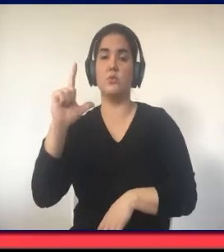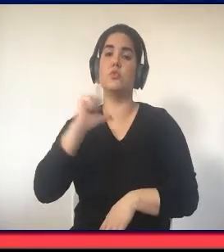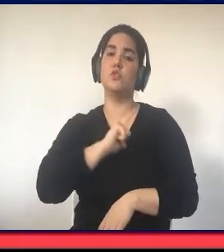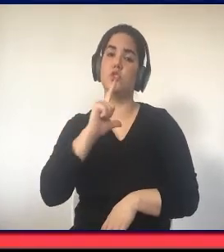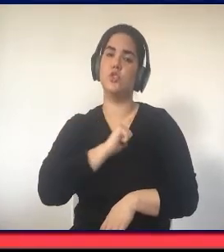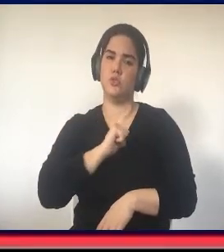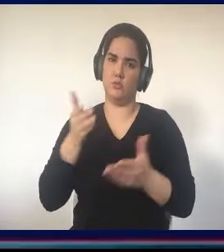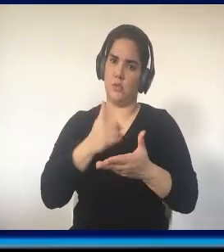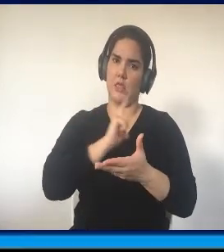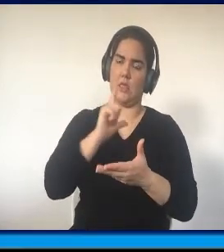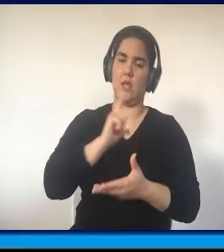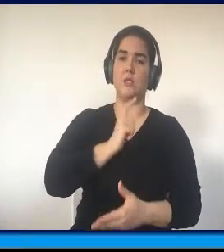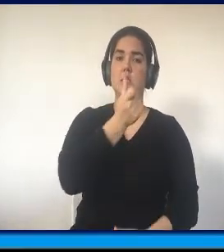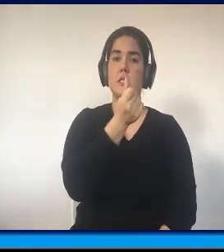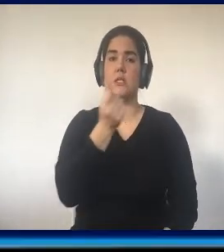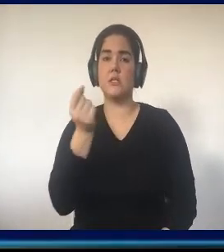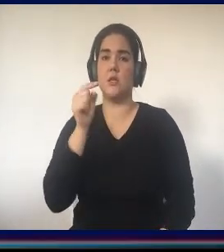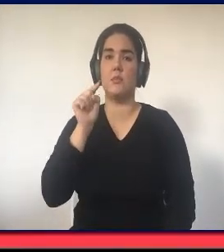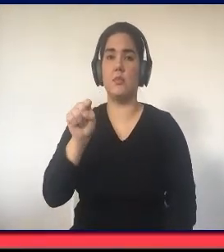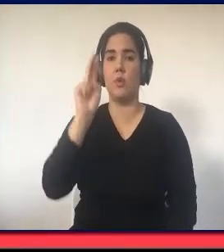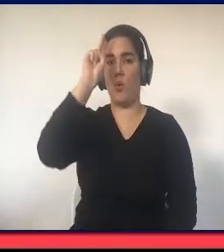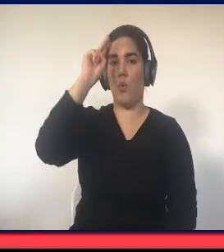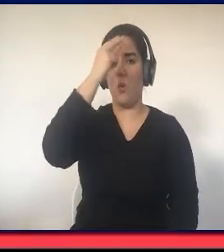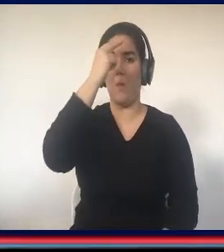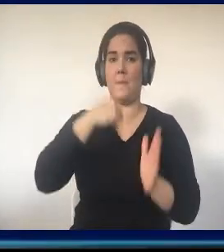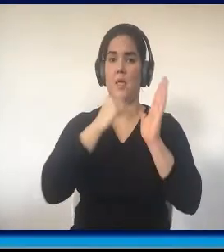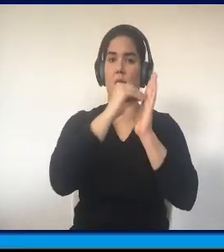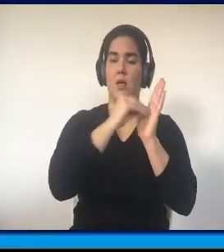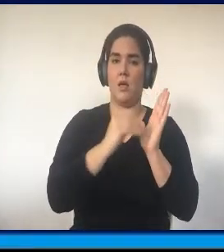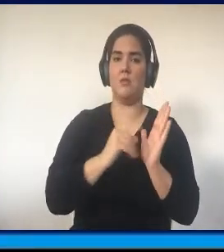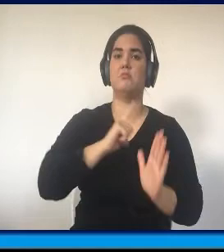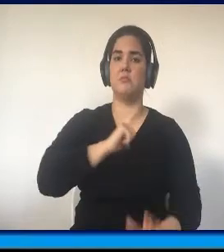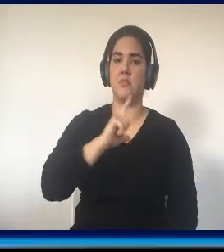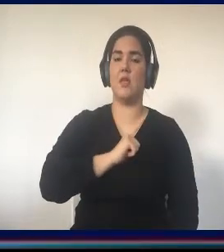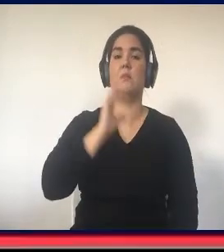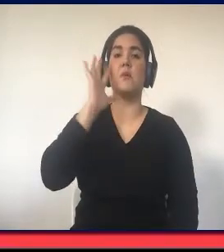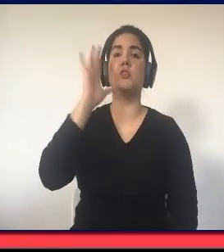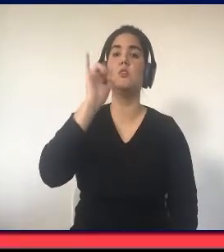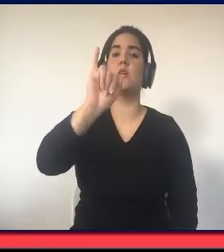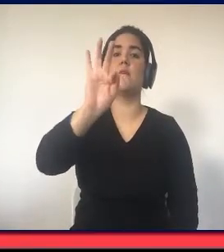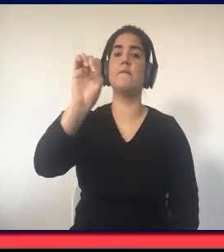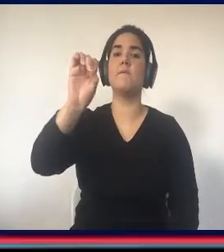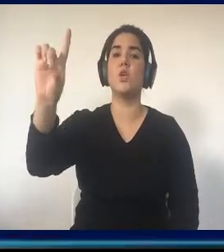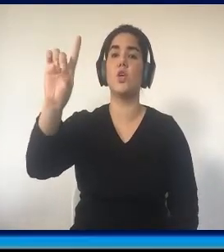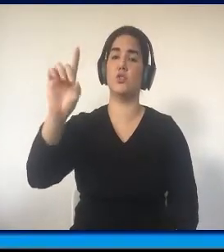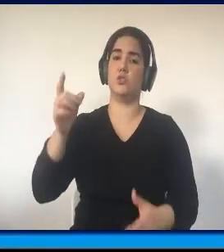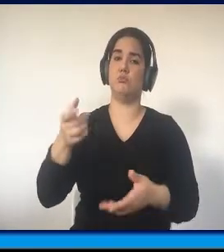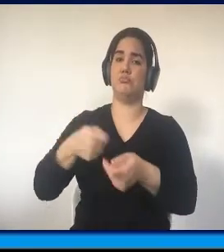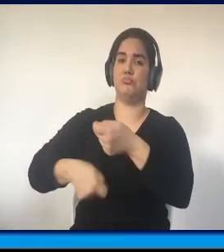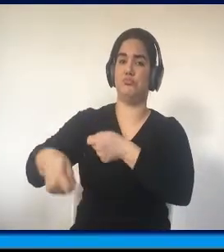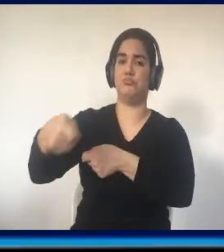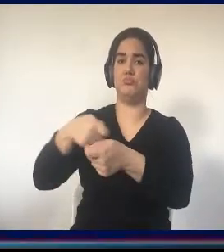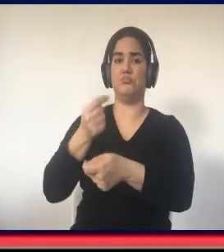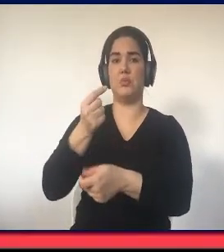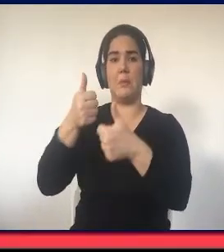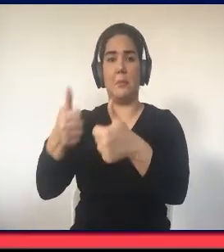600 mil Ubers em 2018. Olha o iFood, eu tenho um amigo do iFood que ele ganha muito dinheiro com o iFood, cara. E sabe o que é legal?